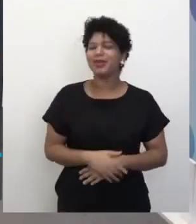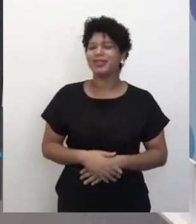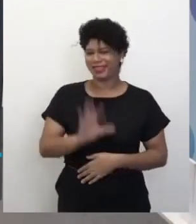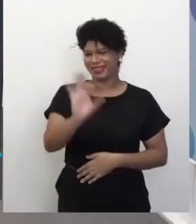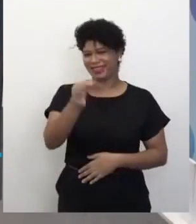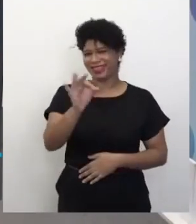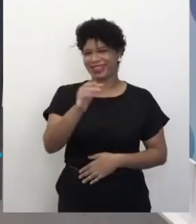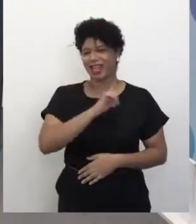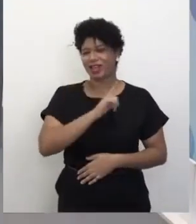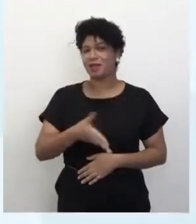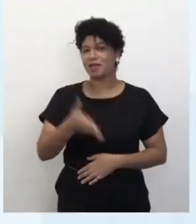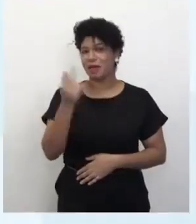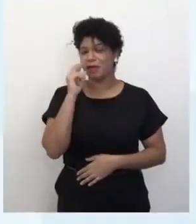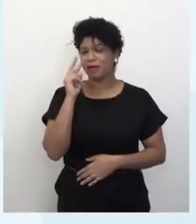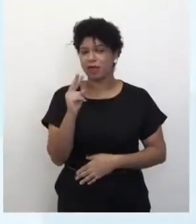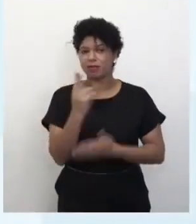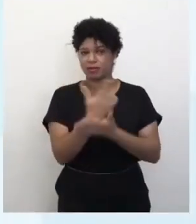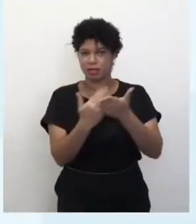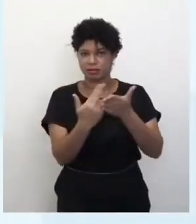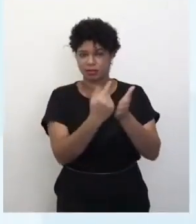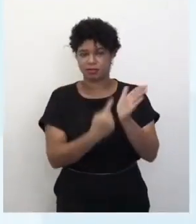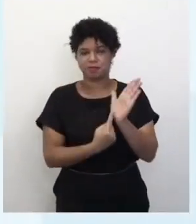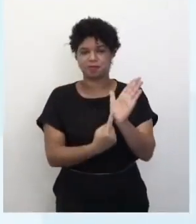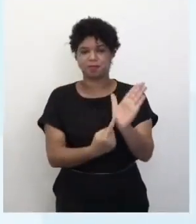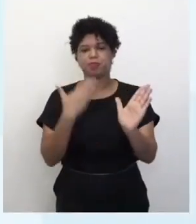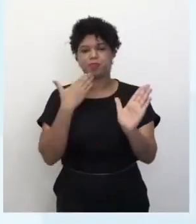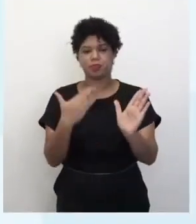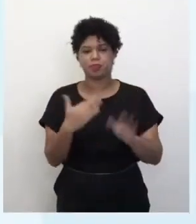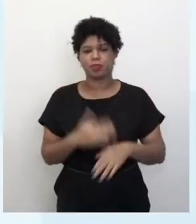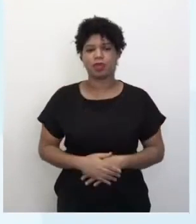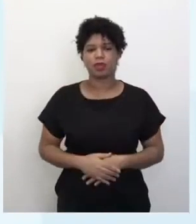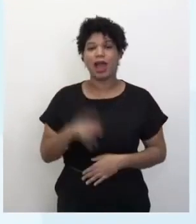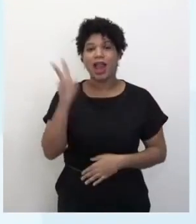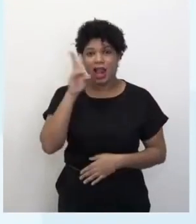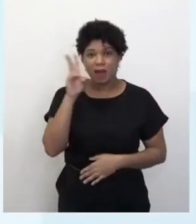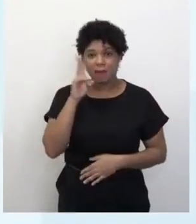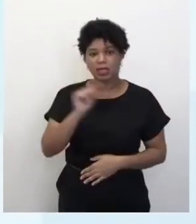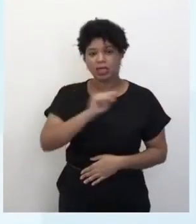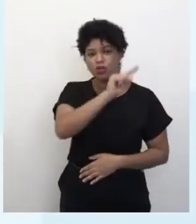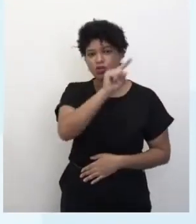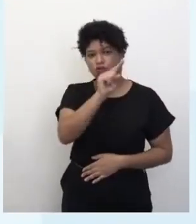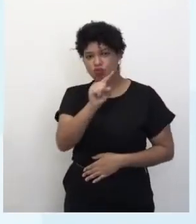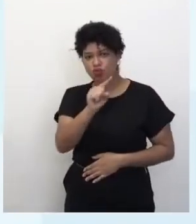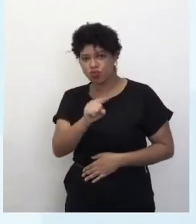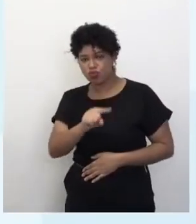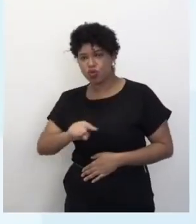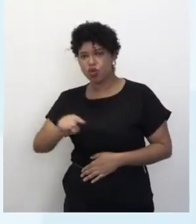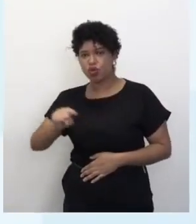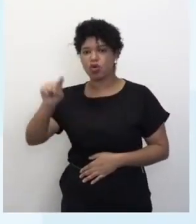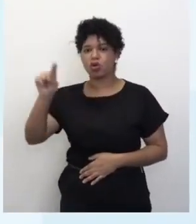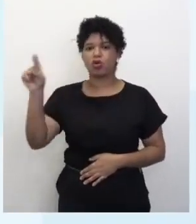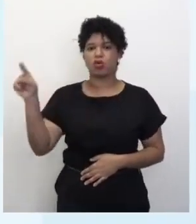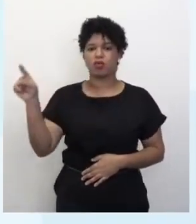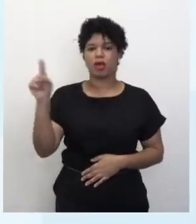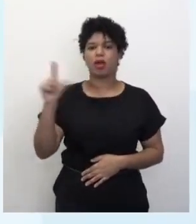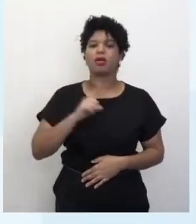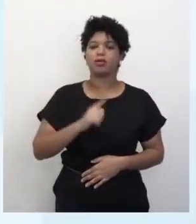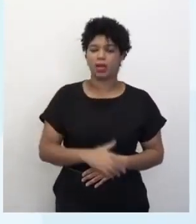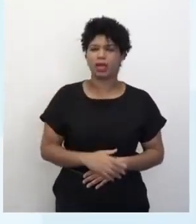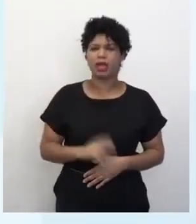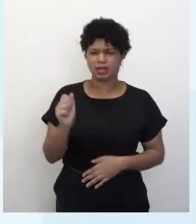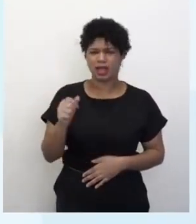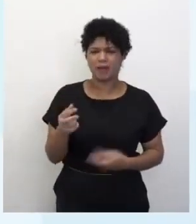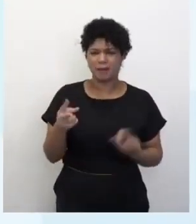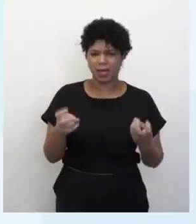comigo. Vou desenhar a função cosseno. Olha só. Lembra da nossa ondinha, certo? Muito bem. Tá vendo